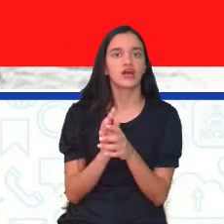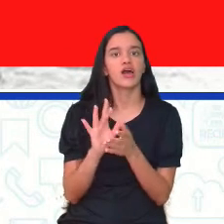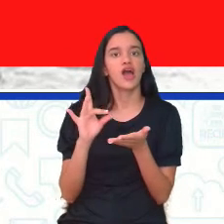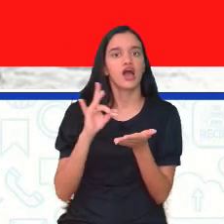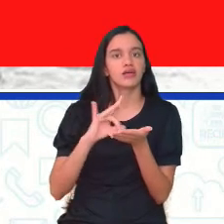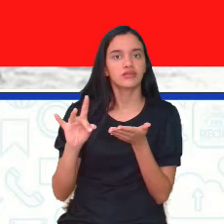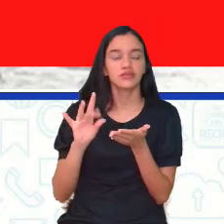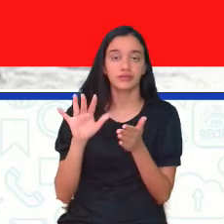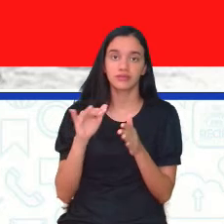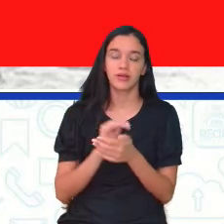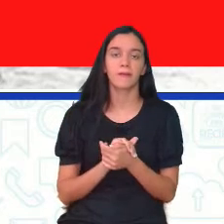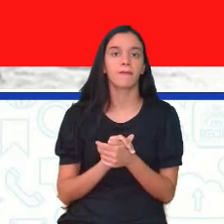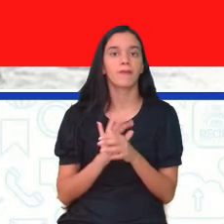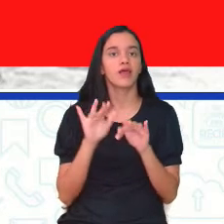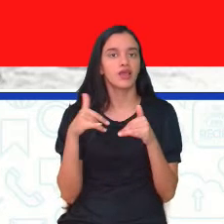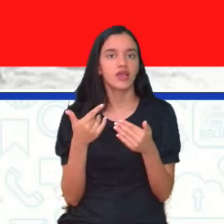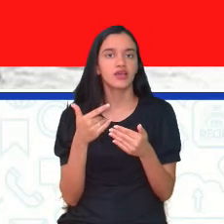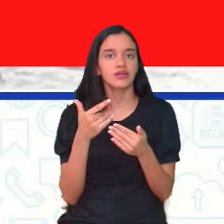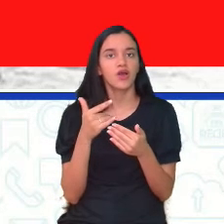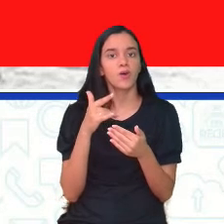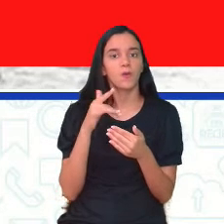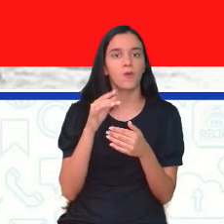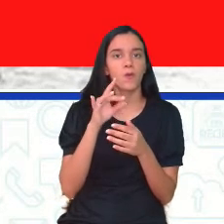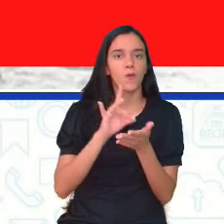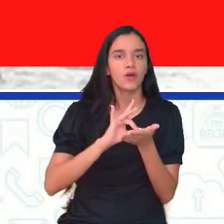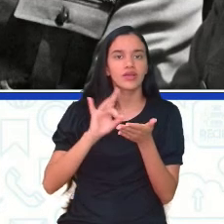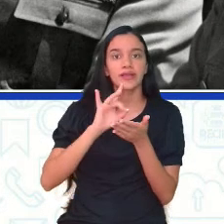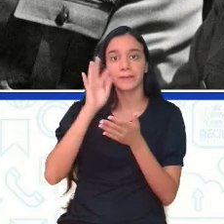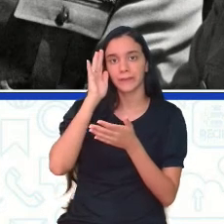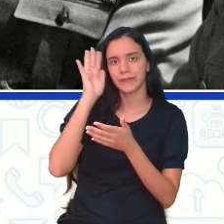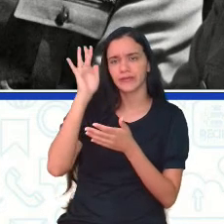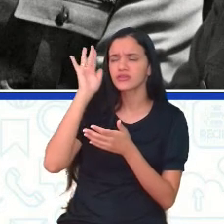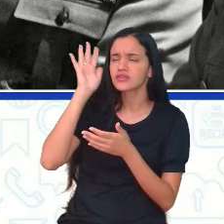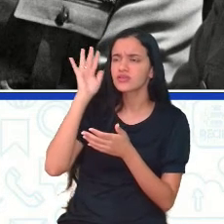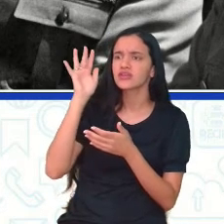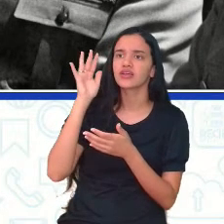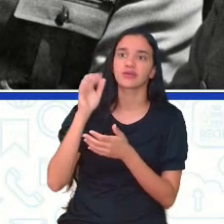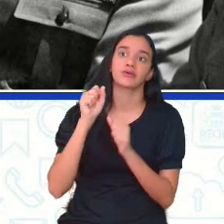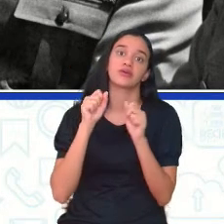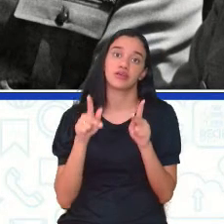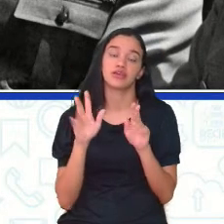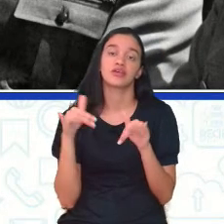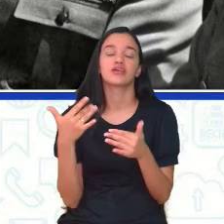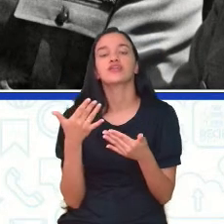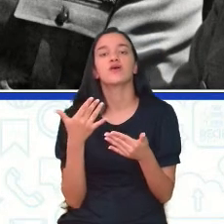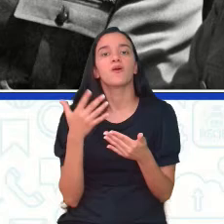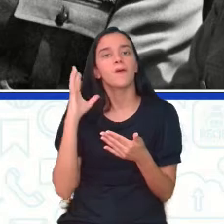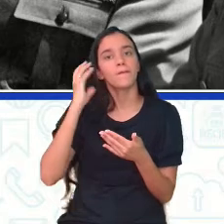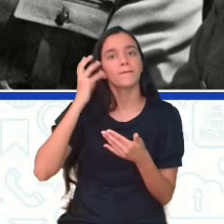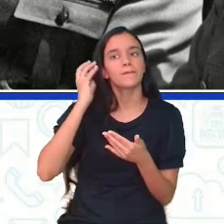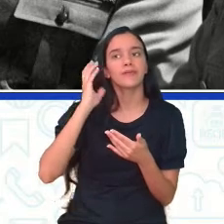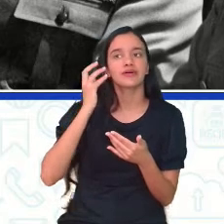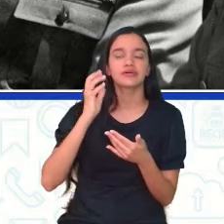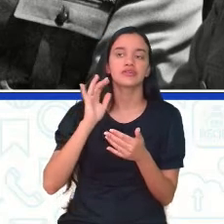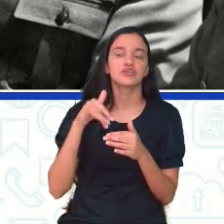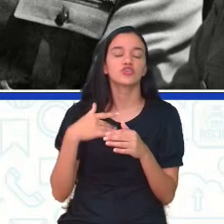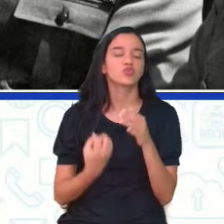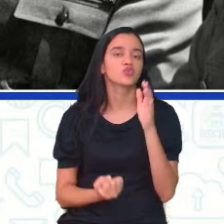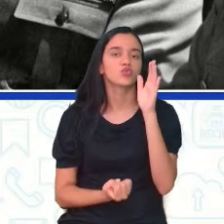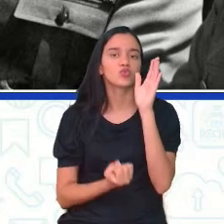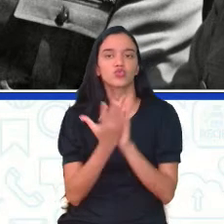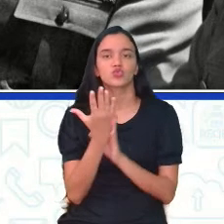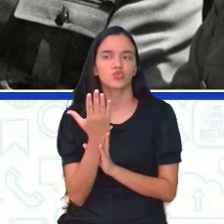inimigo suposto, aquele inimigo imaginário, ok? Então, o Partido Nacional Fascista surge como